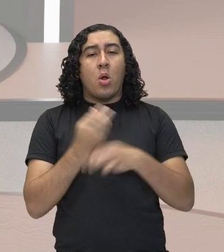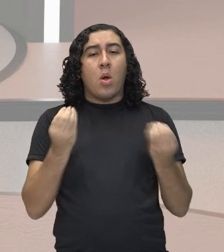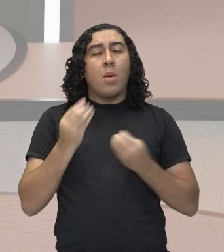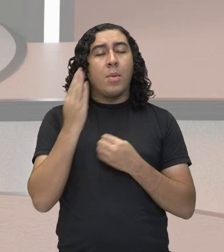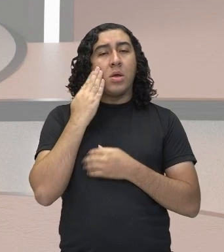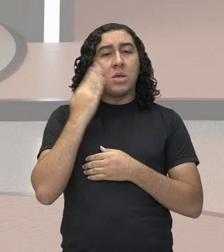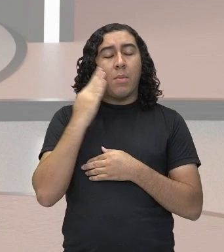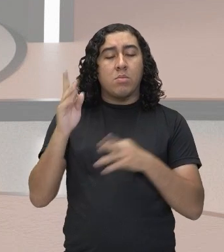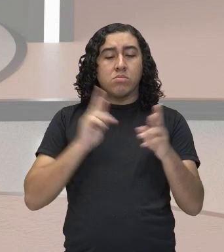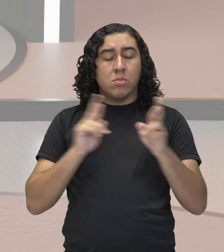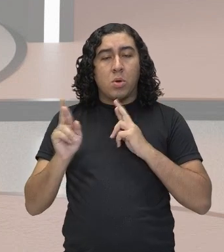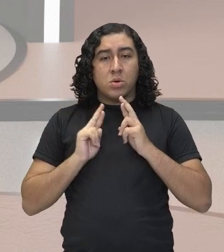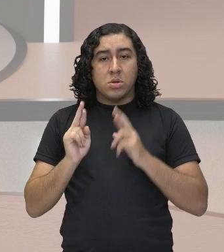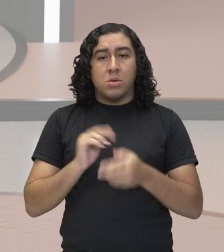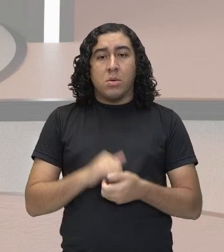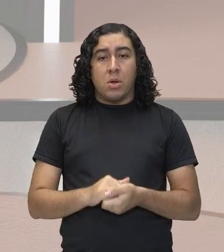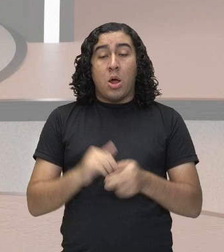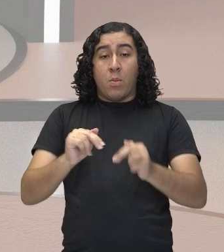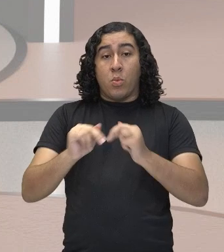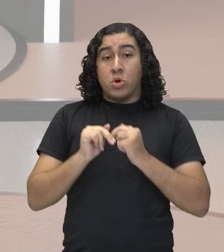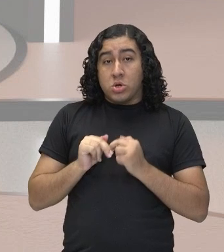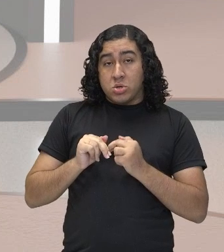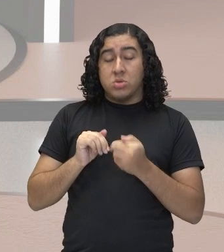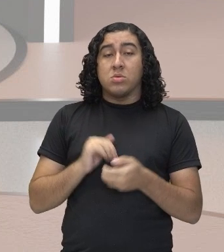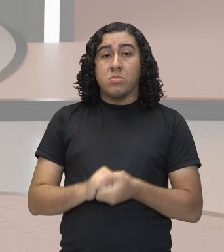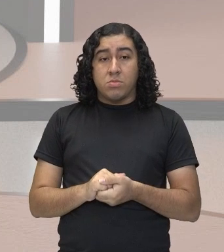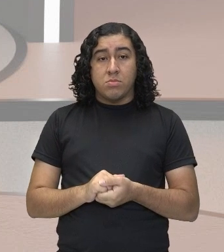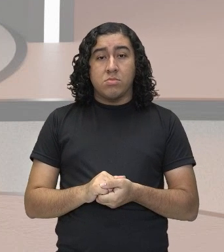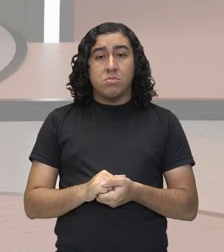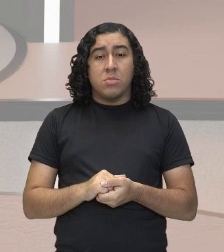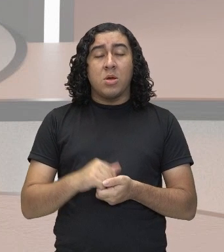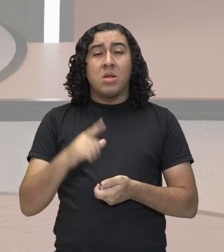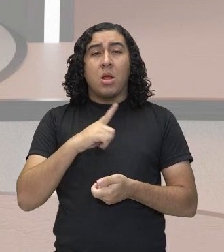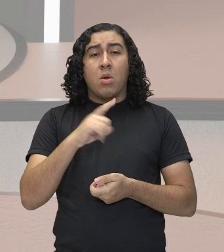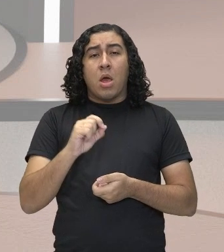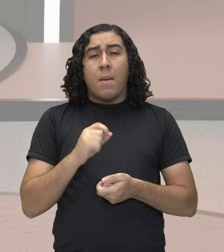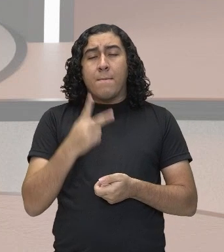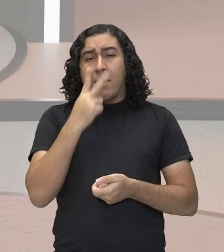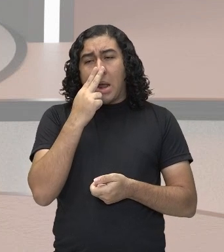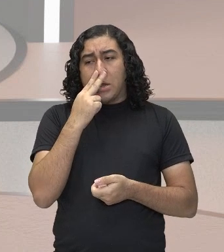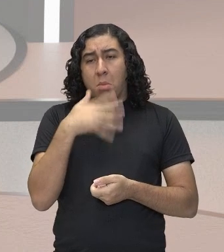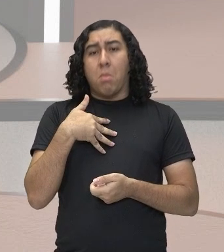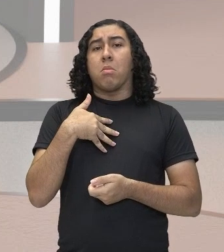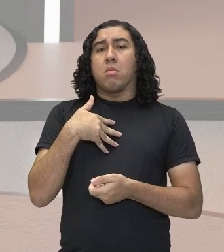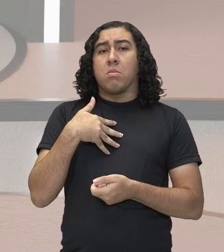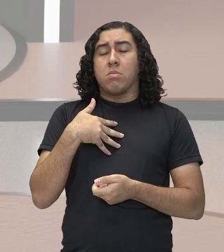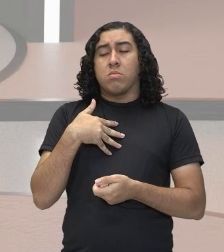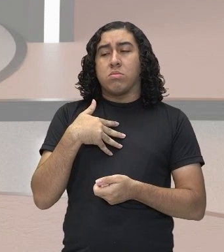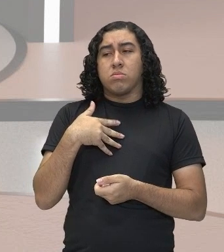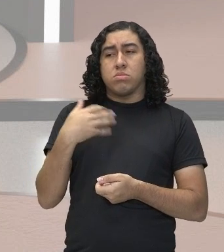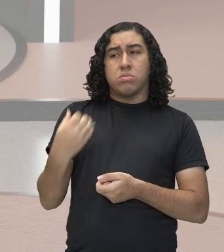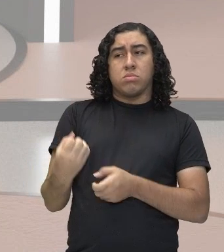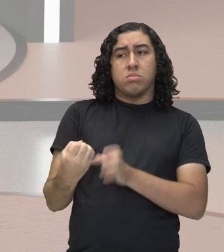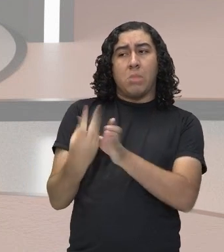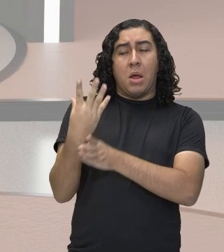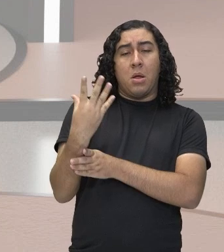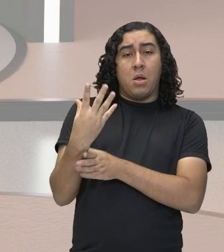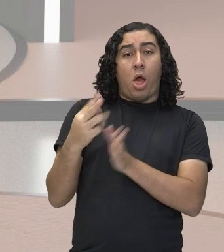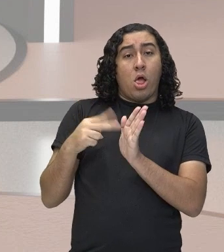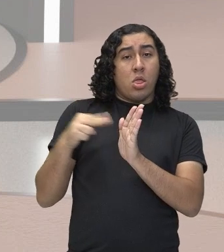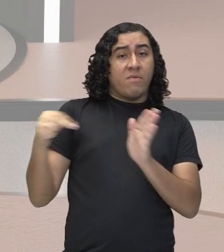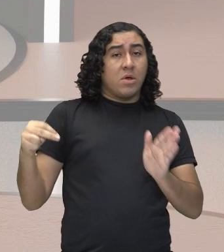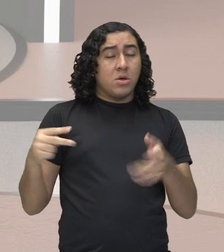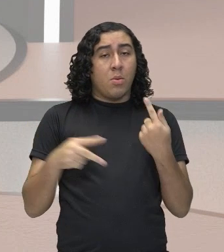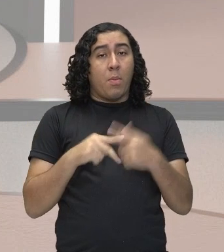isso que muitas vezes, no senso comum, né, um fenômeno ele gera um espanto, né? Ele gera um espanto, porque a minha consciência ela vai